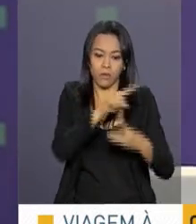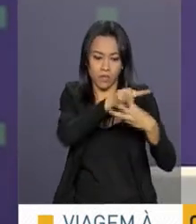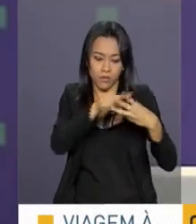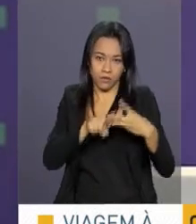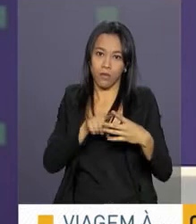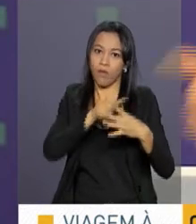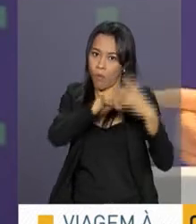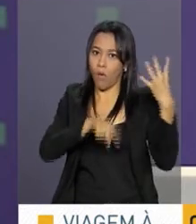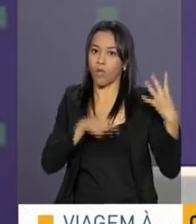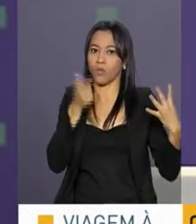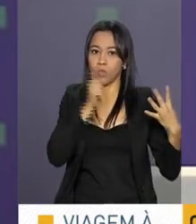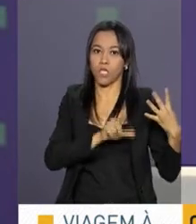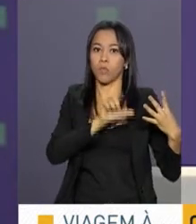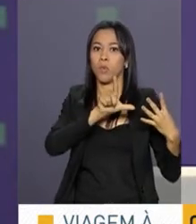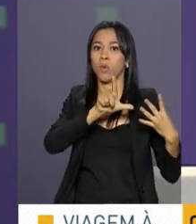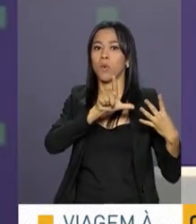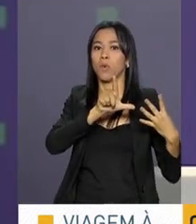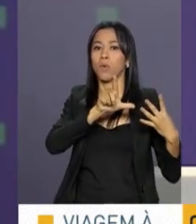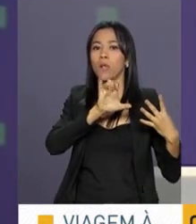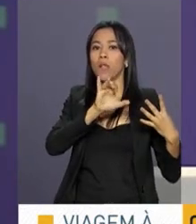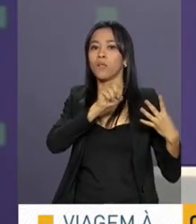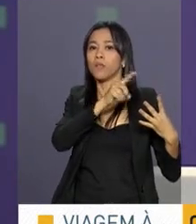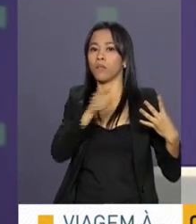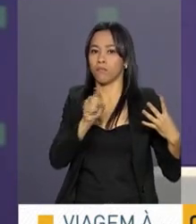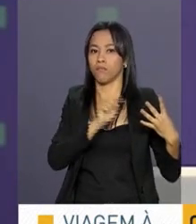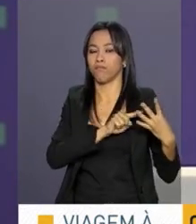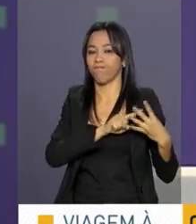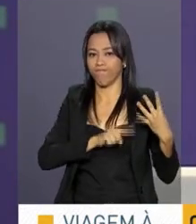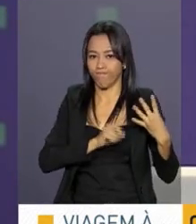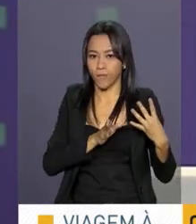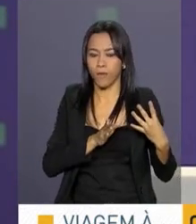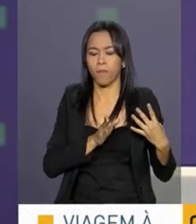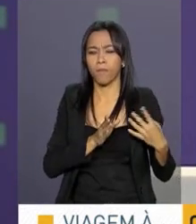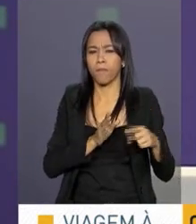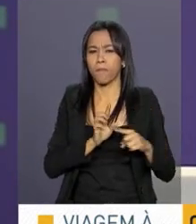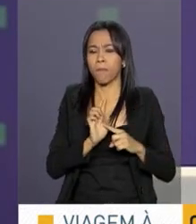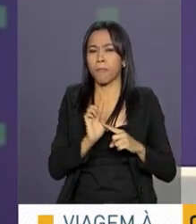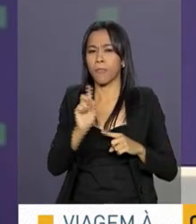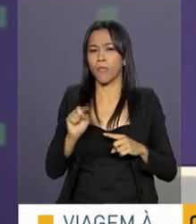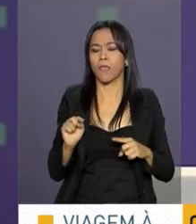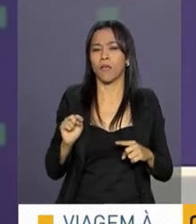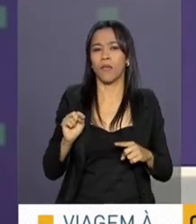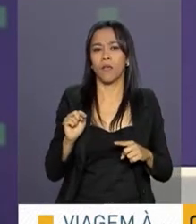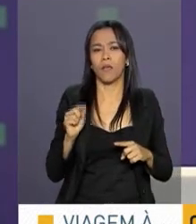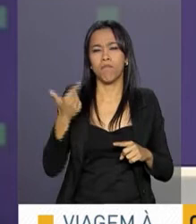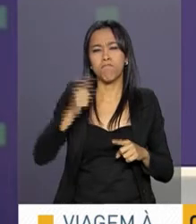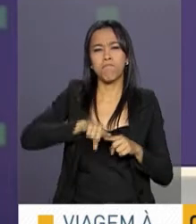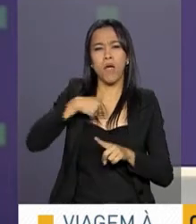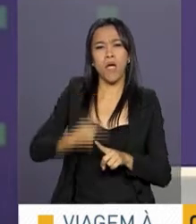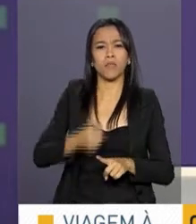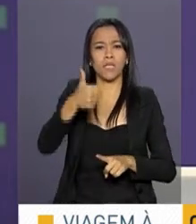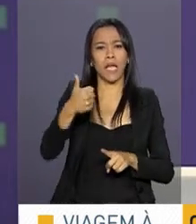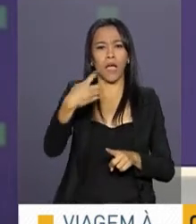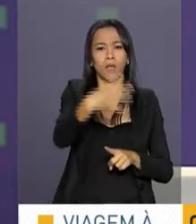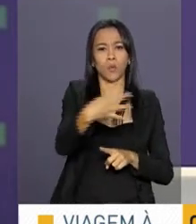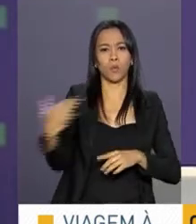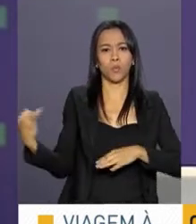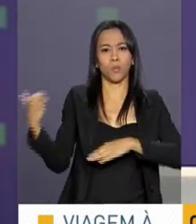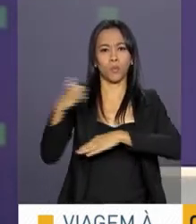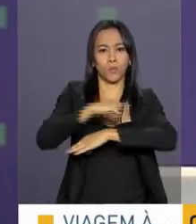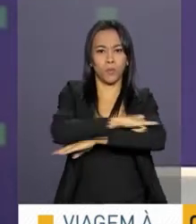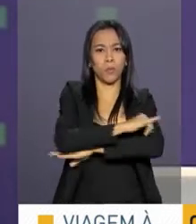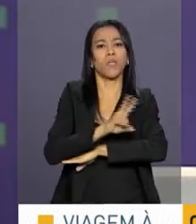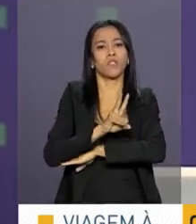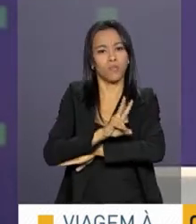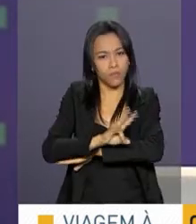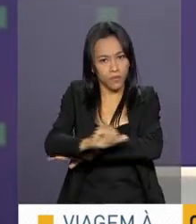4 leilões. Nós estamos qualificando, já qualificamos na última reunião do PPI, né, mais 14 aeroportos, né, que